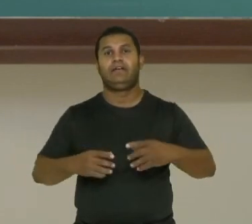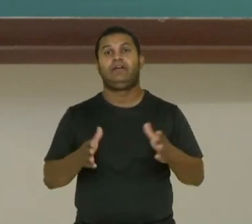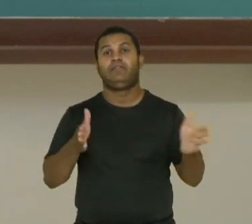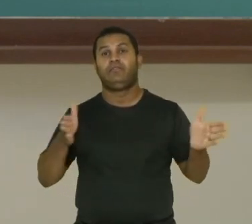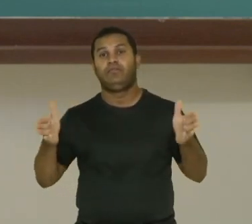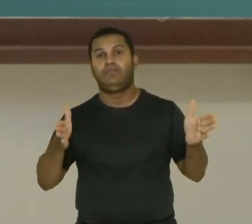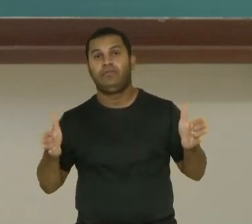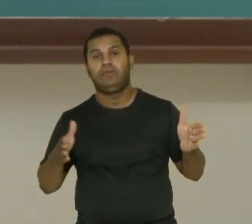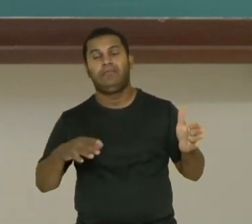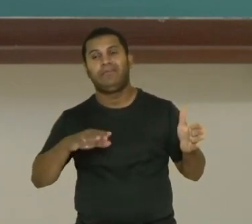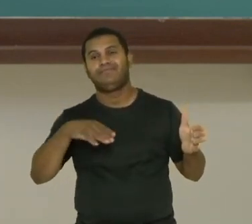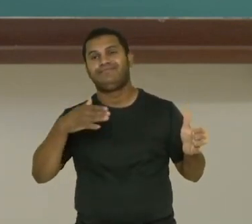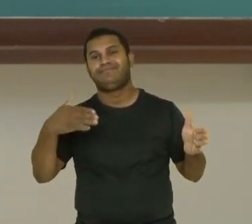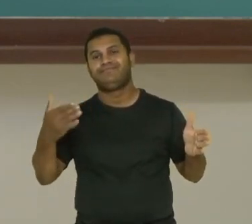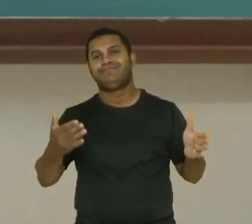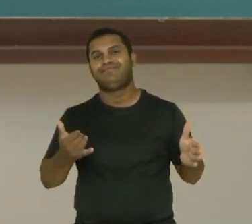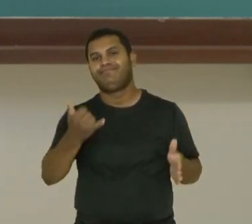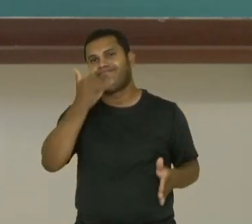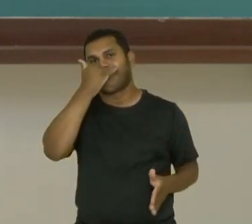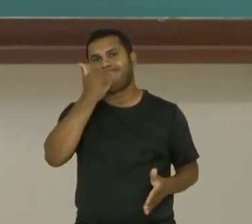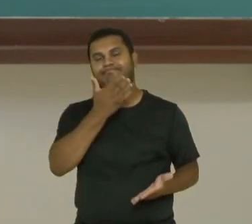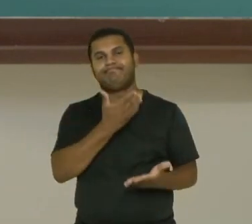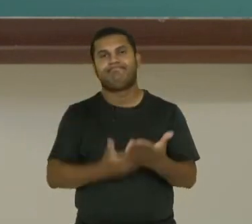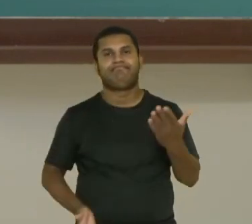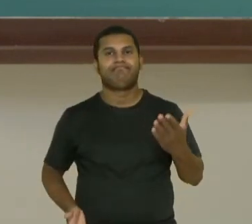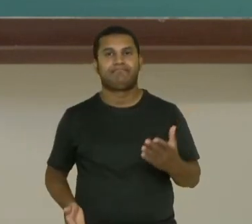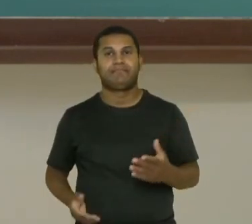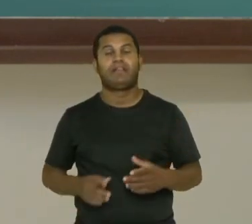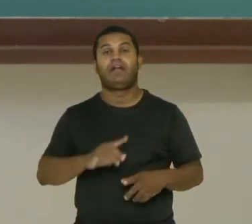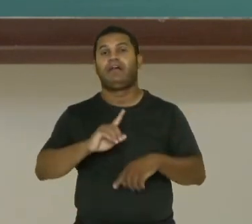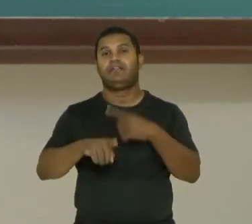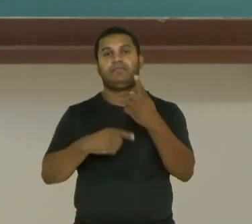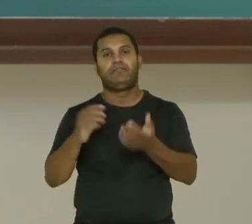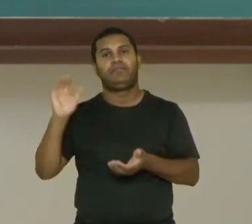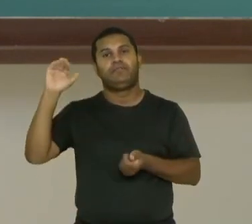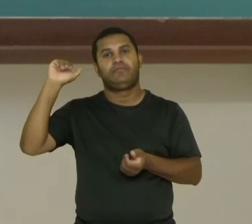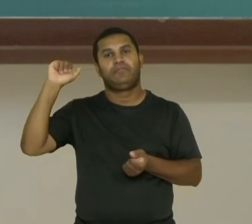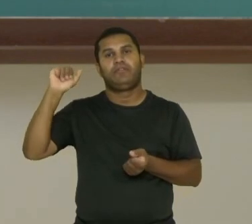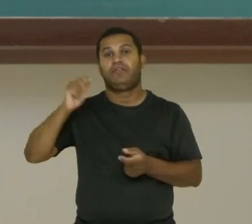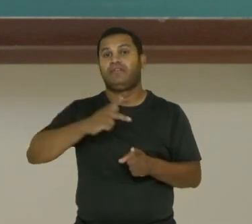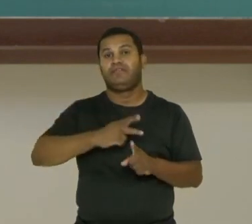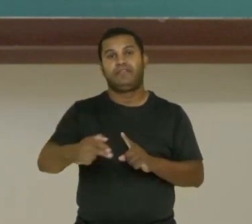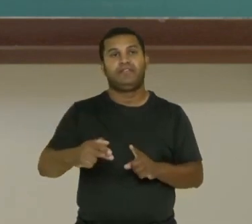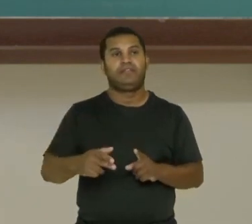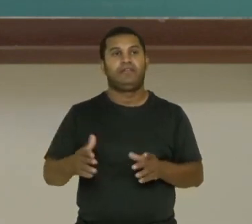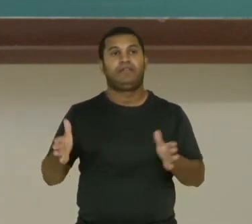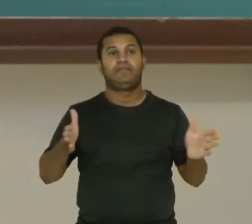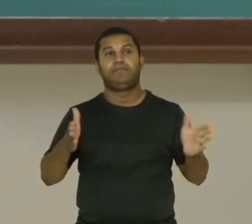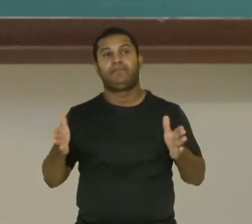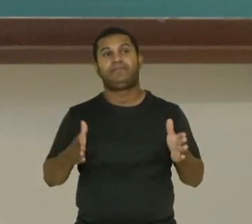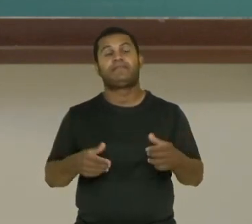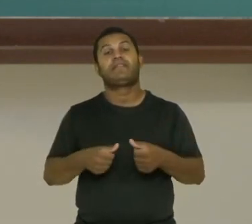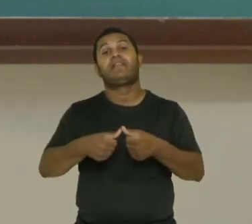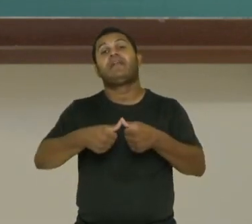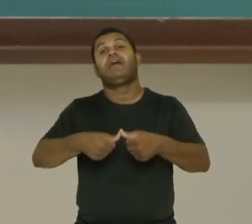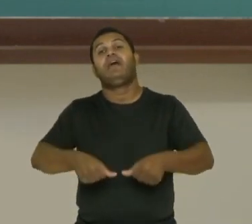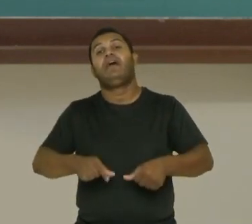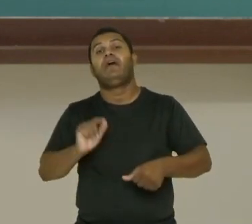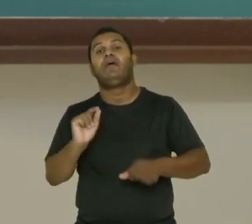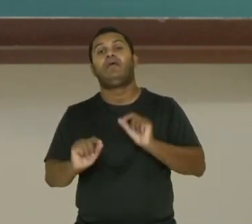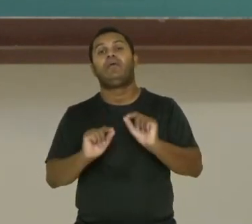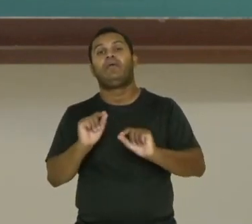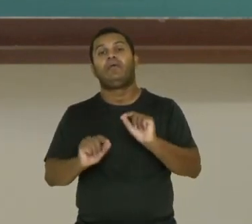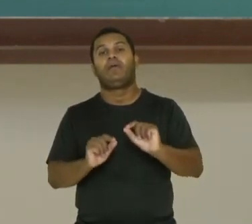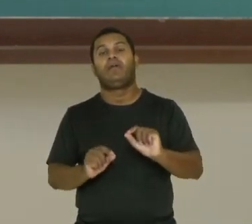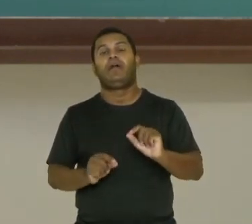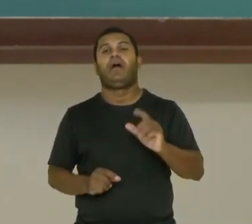e finalmente os espanhóis conseguem dominar toda a região do Império Inca. Mas qual é a resistência que permanece? A cultura